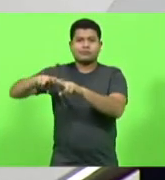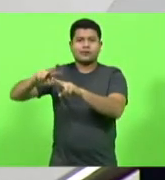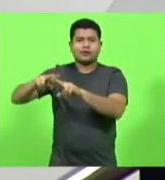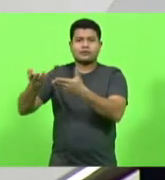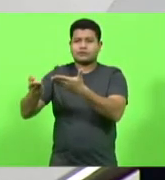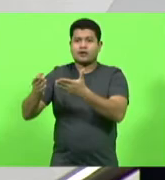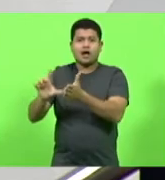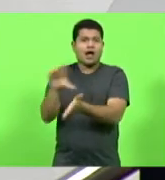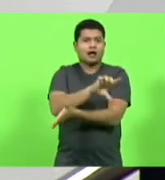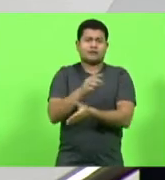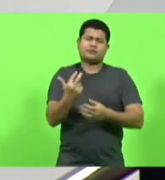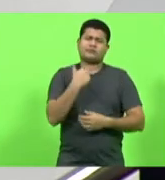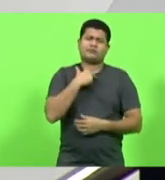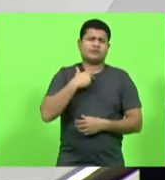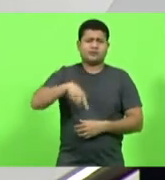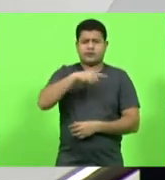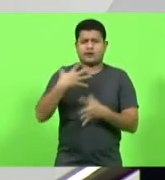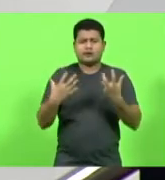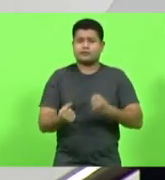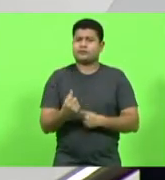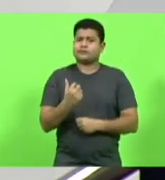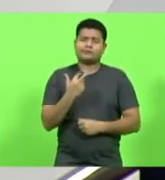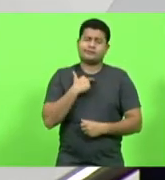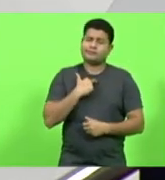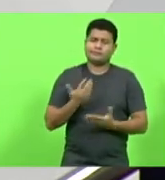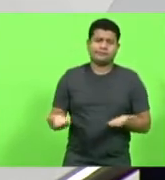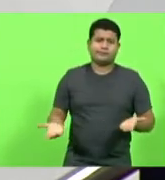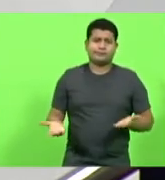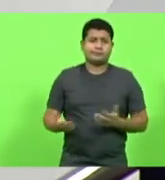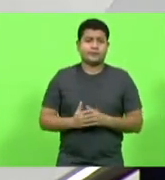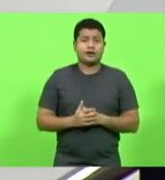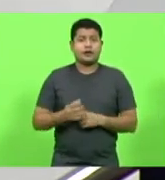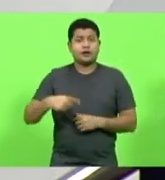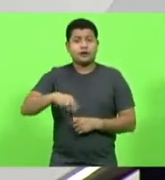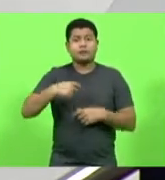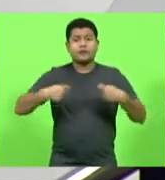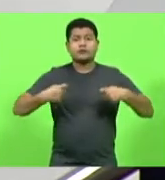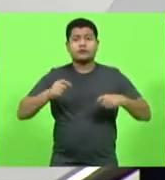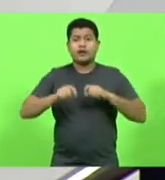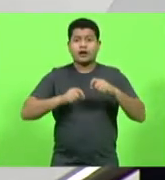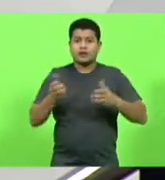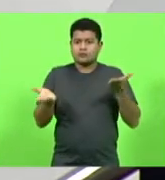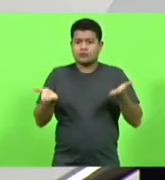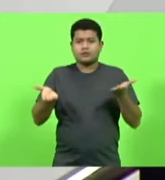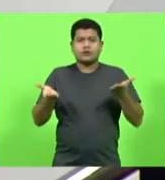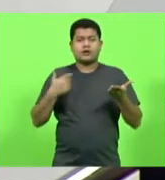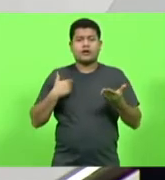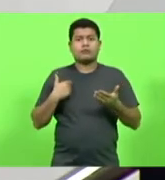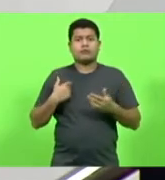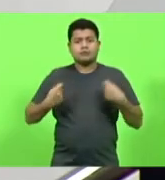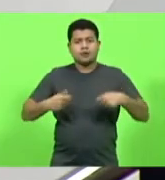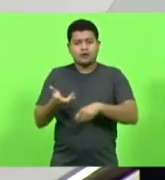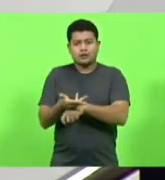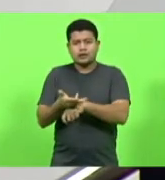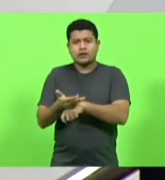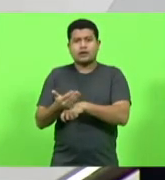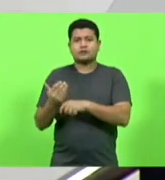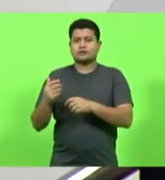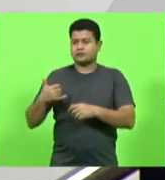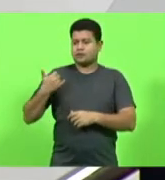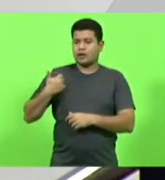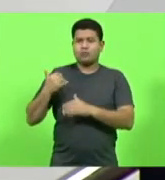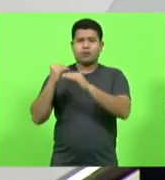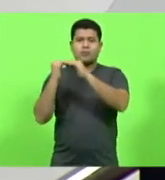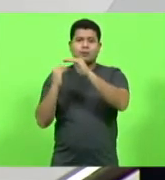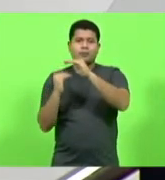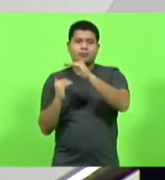Gente, vamos ter bom senso, vamos correr baixando essa faixa etária. E os estados